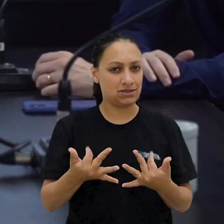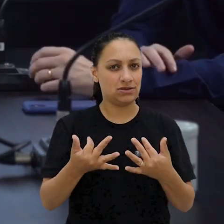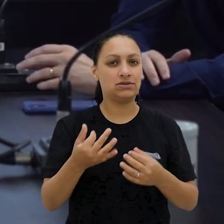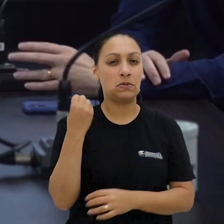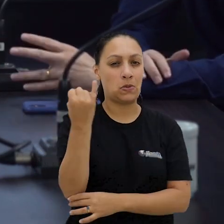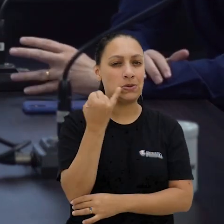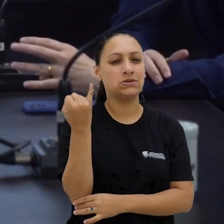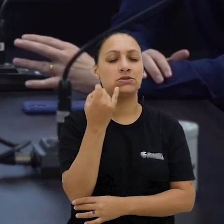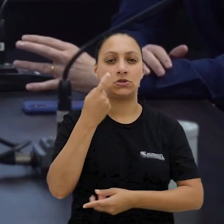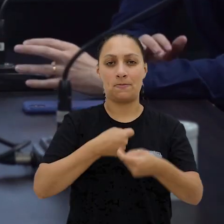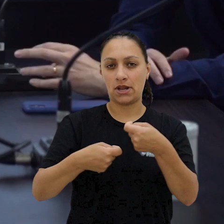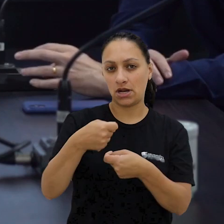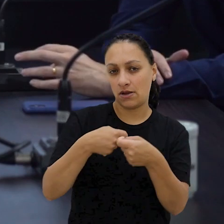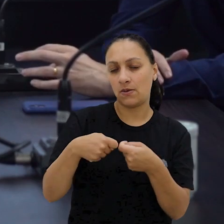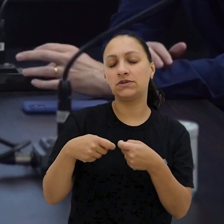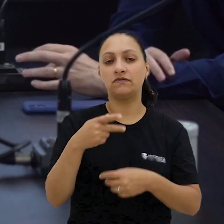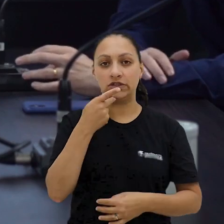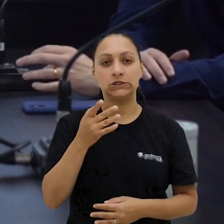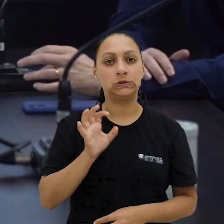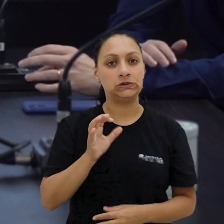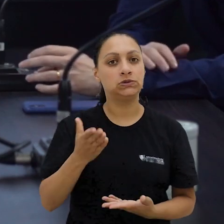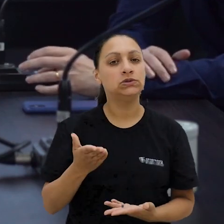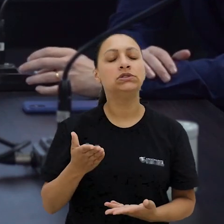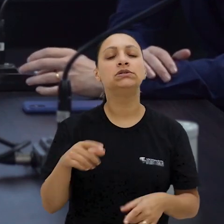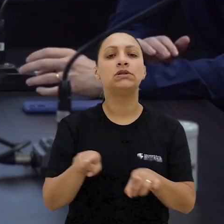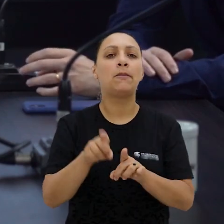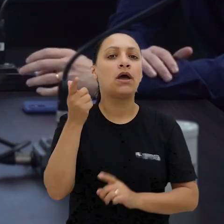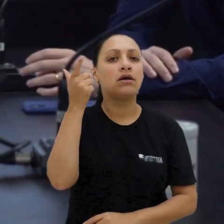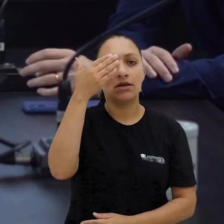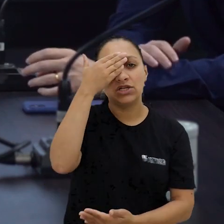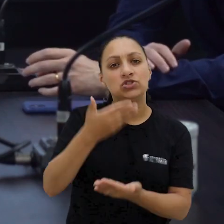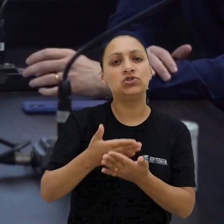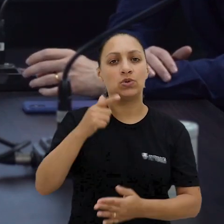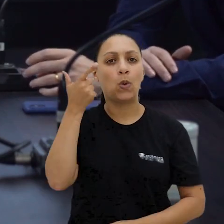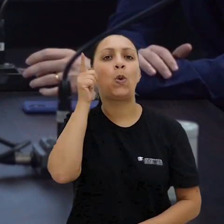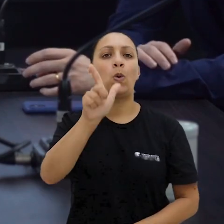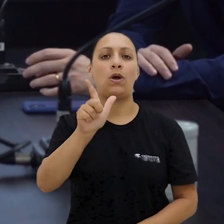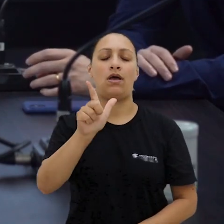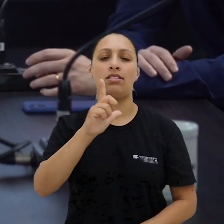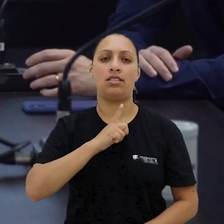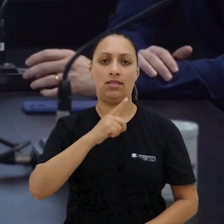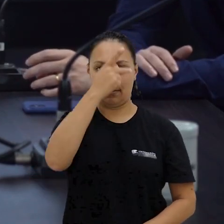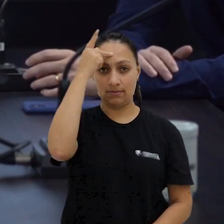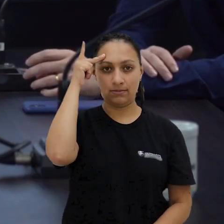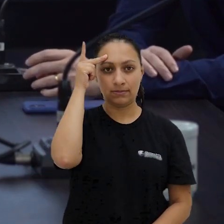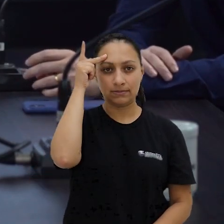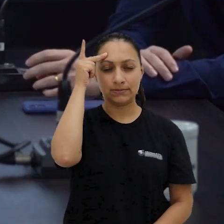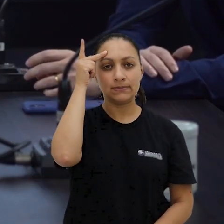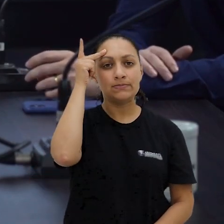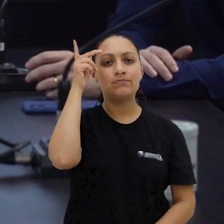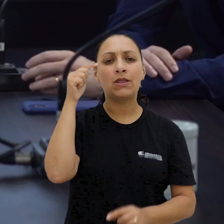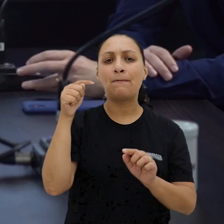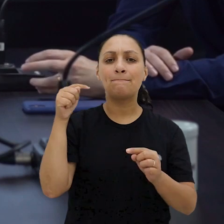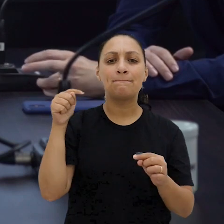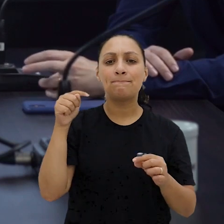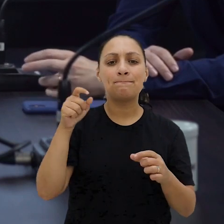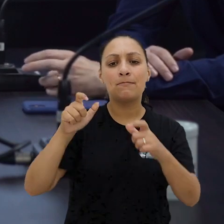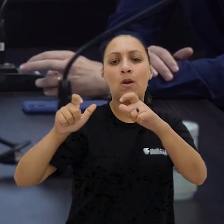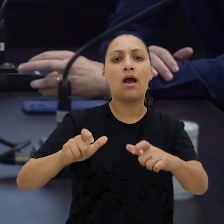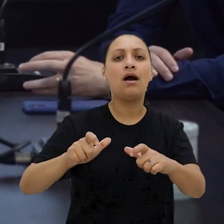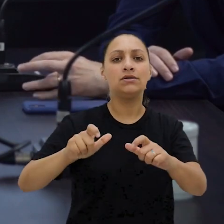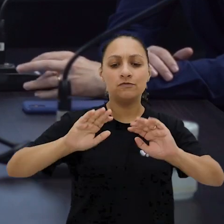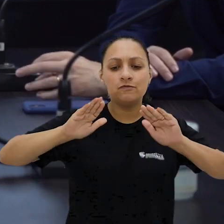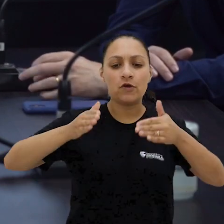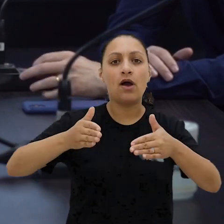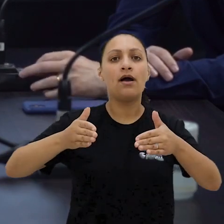muito importante para negócios. E eu acredito que a gente consegue, por exemplo, tem pessoas e pontos focais